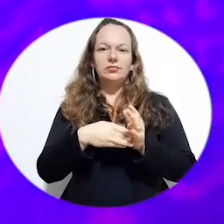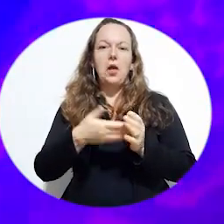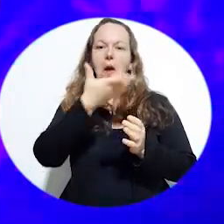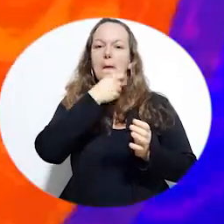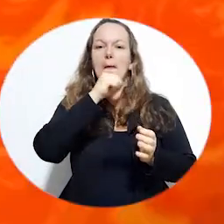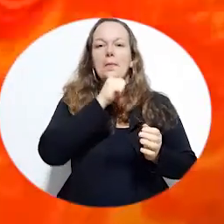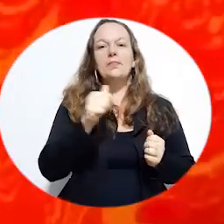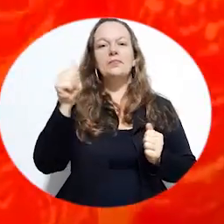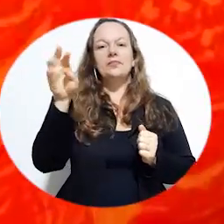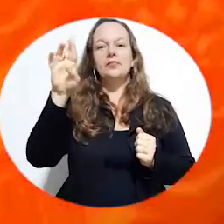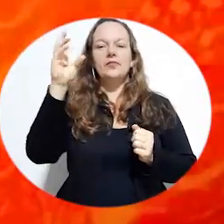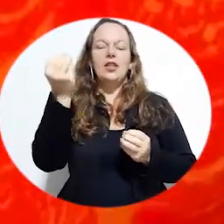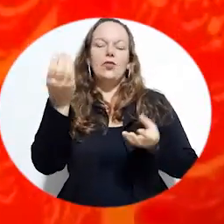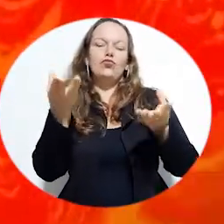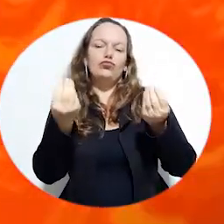Pai Abraão tem